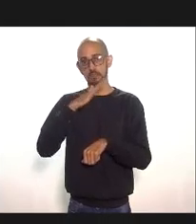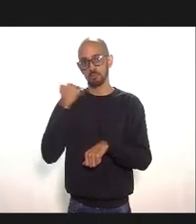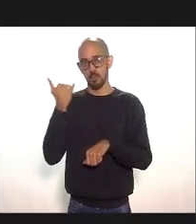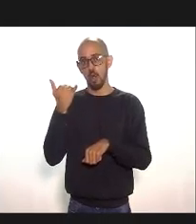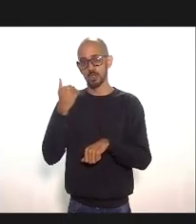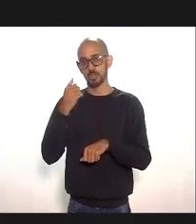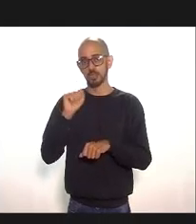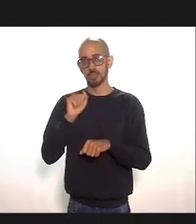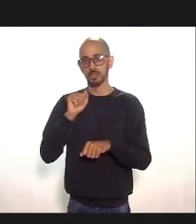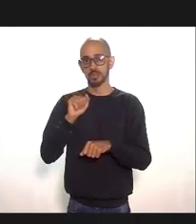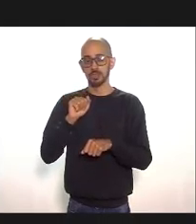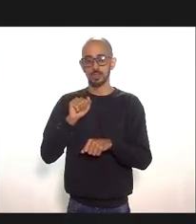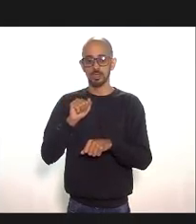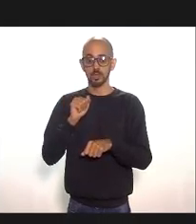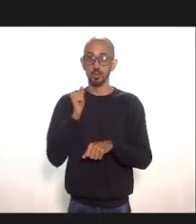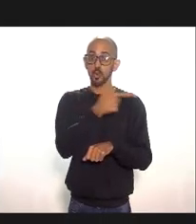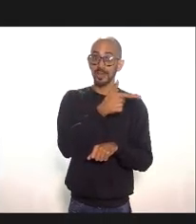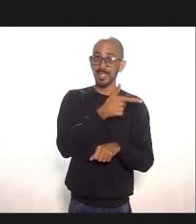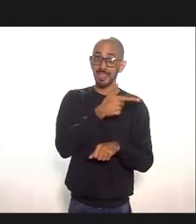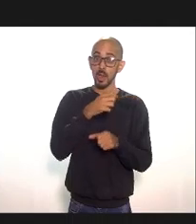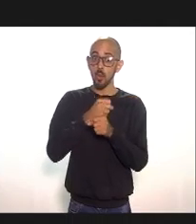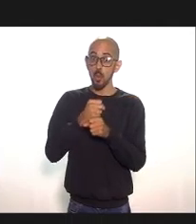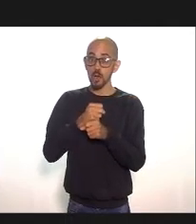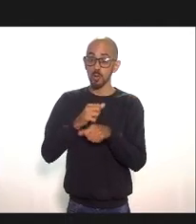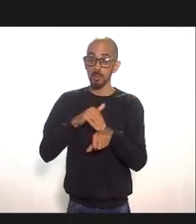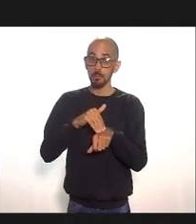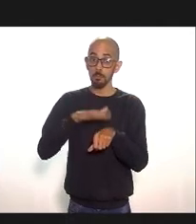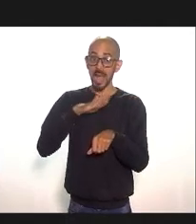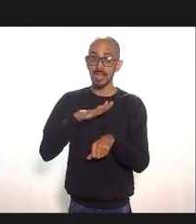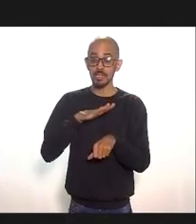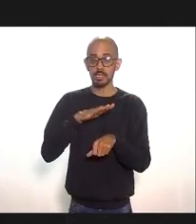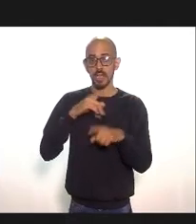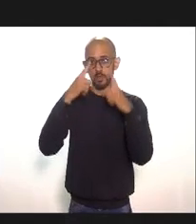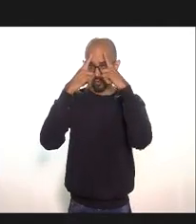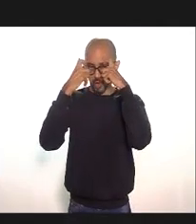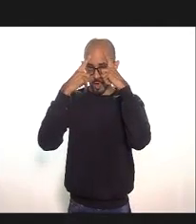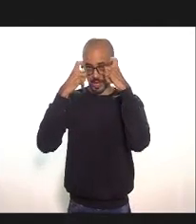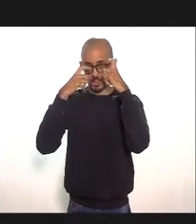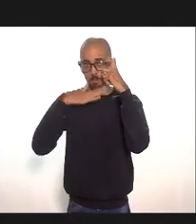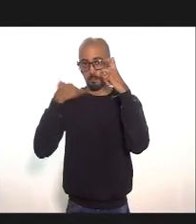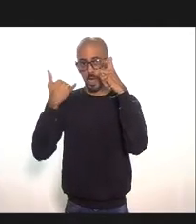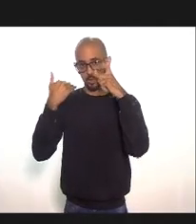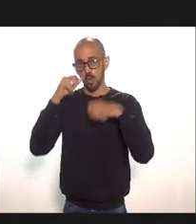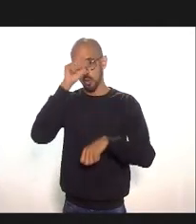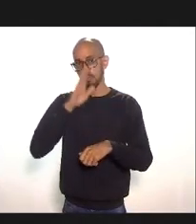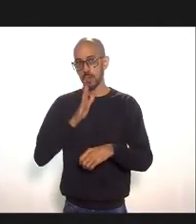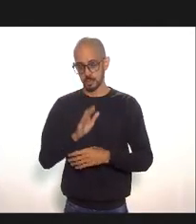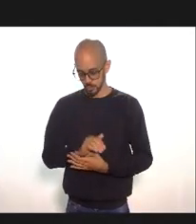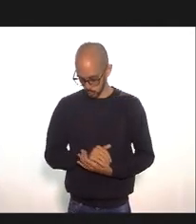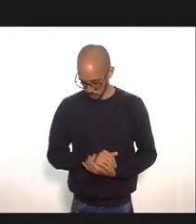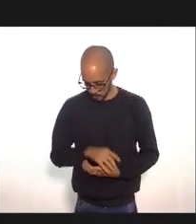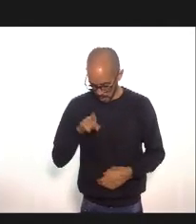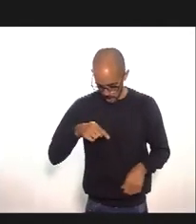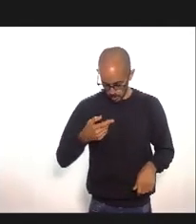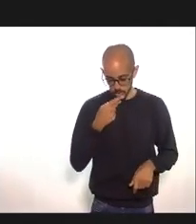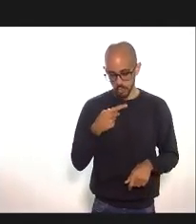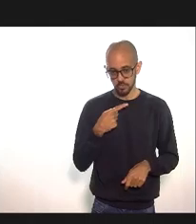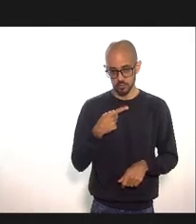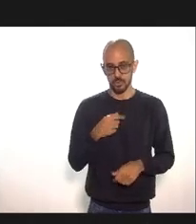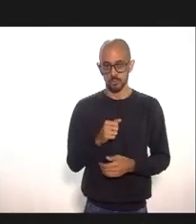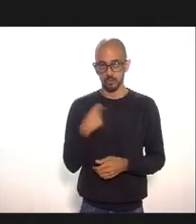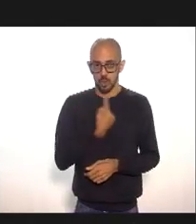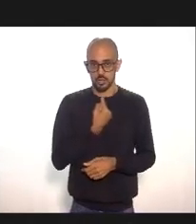pandemia do que no ano que mais a violência matou no nosso país. É disso que a gente está falando, de uma